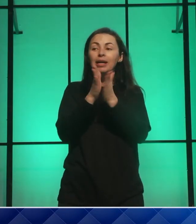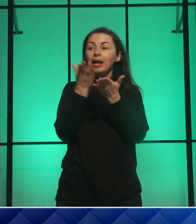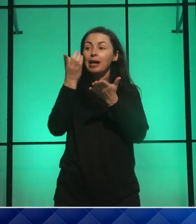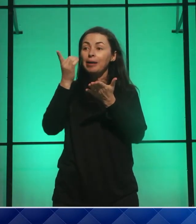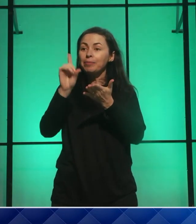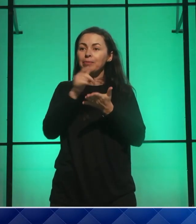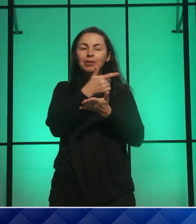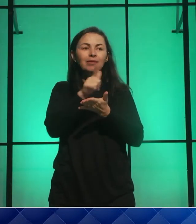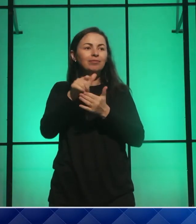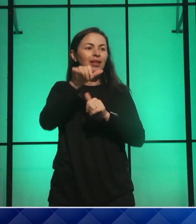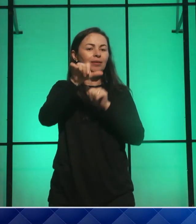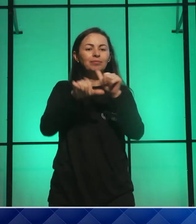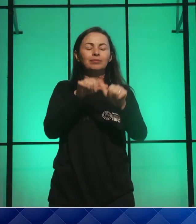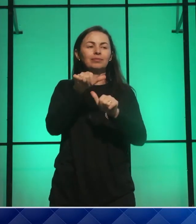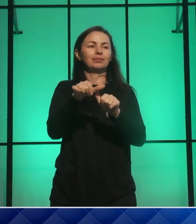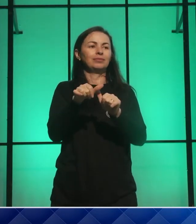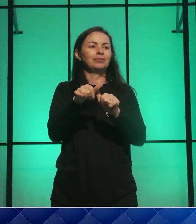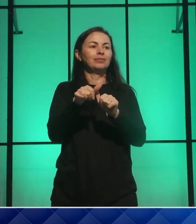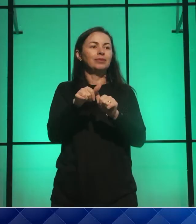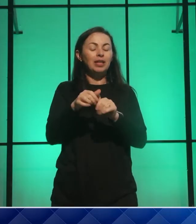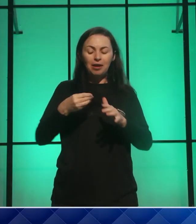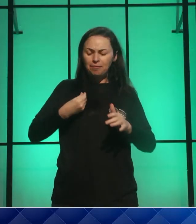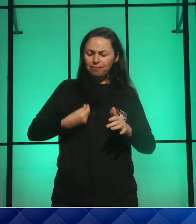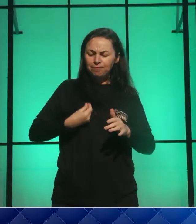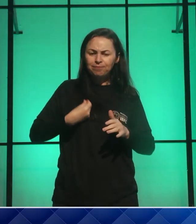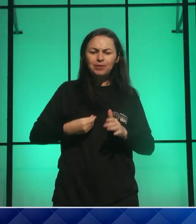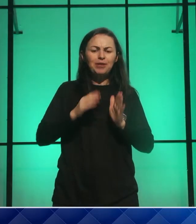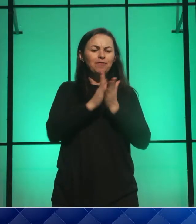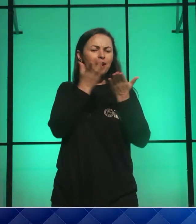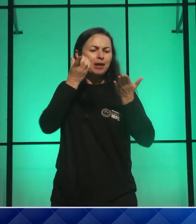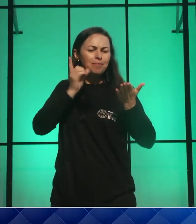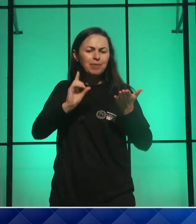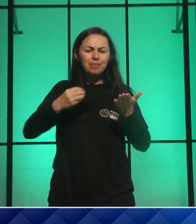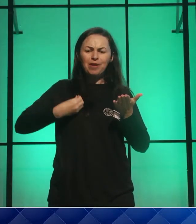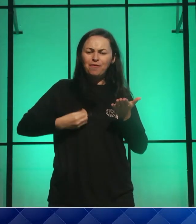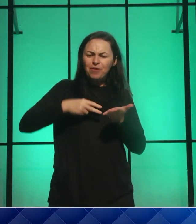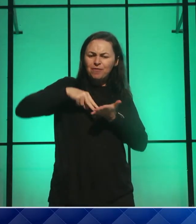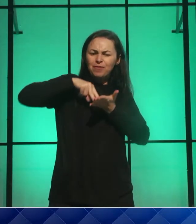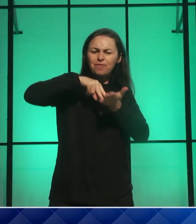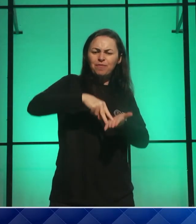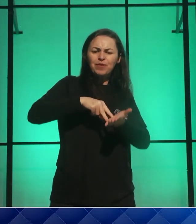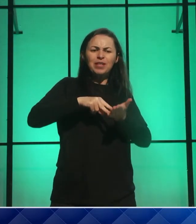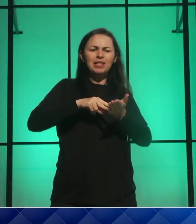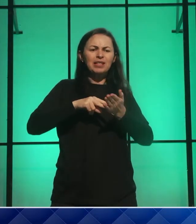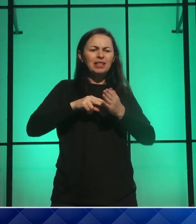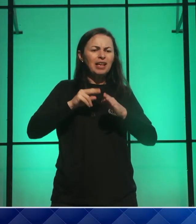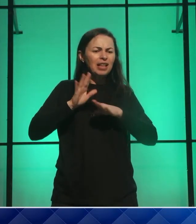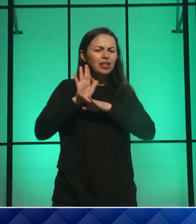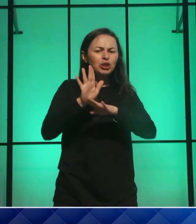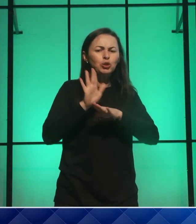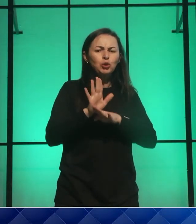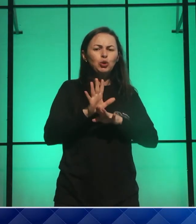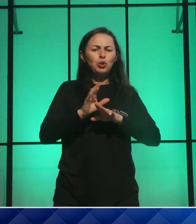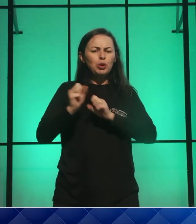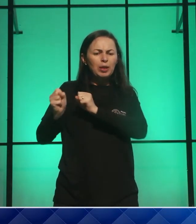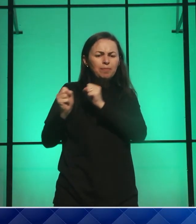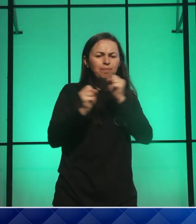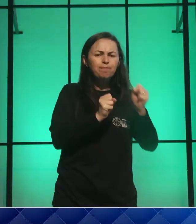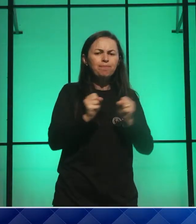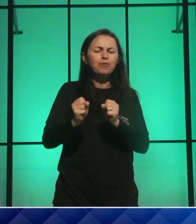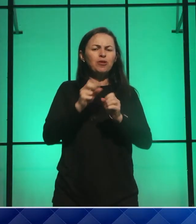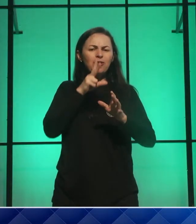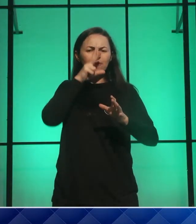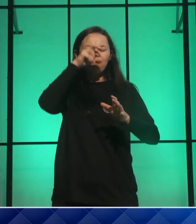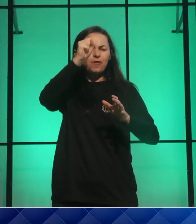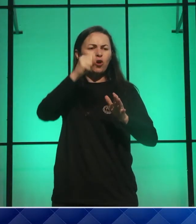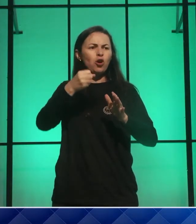nunca muda. Ela é viva, ela é fixa, ela é ativa, ela é poderosa, ela é mais afiada do que